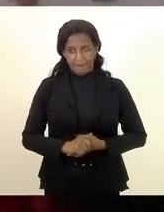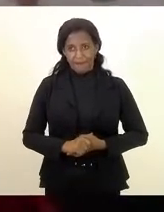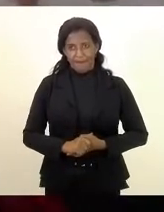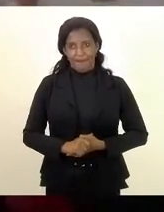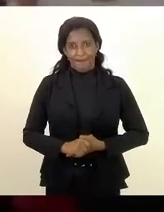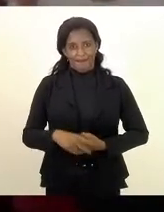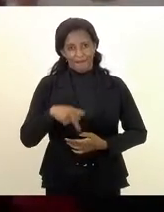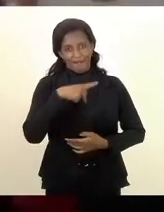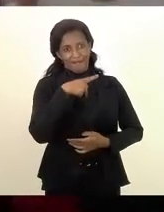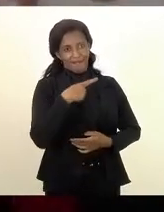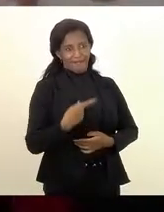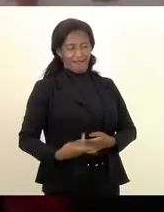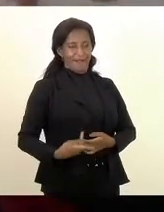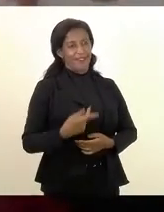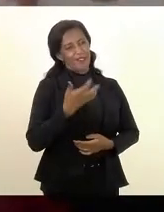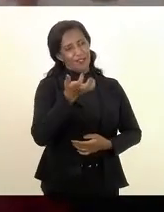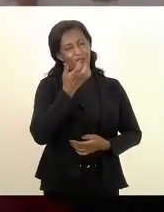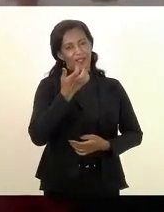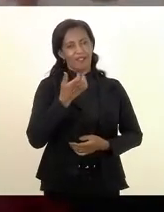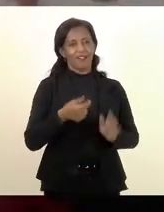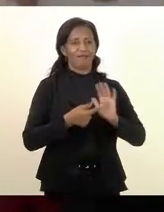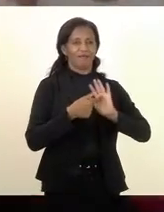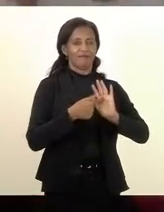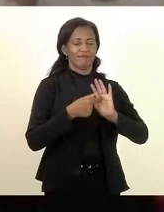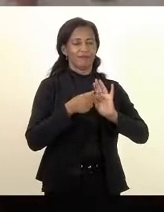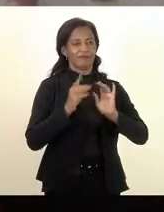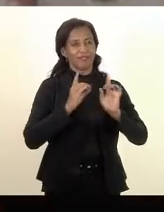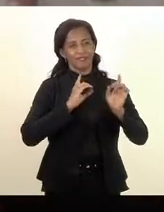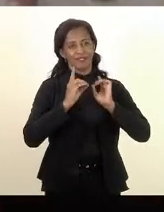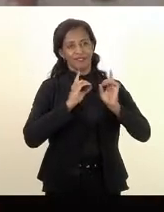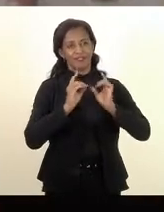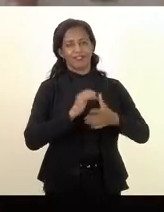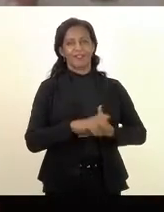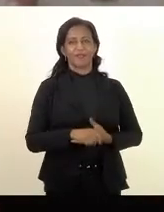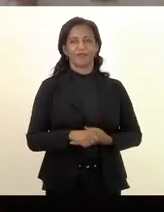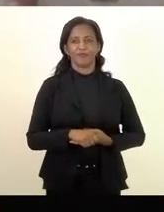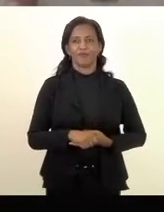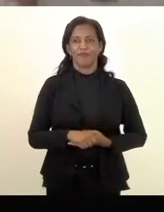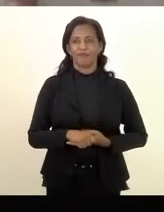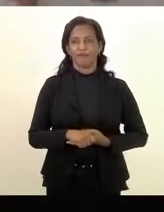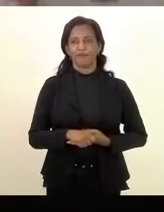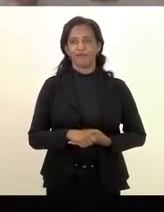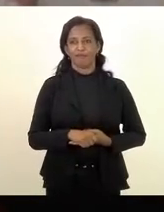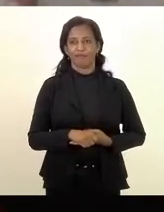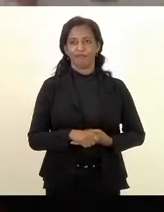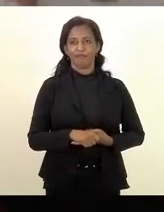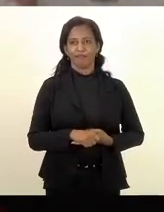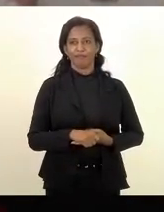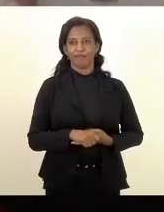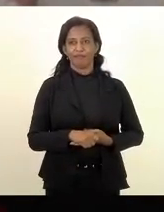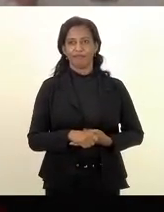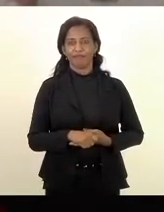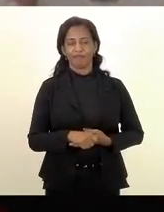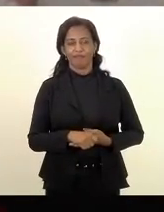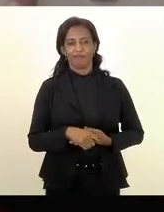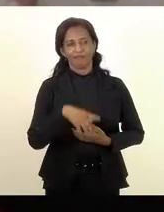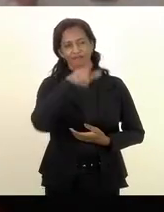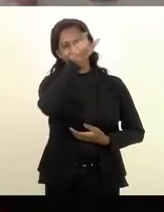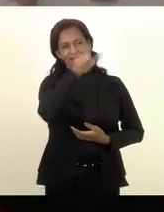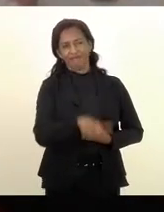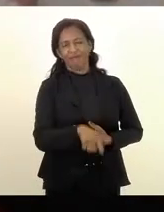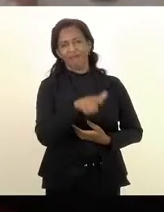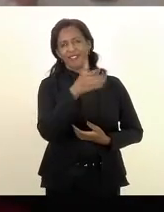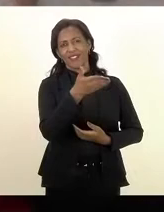referenciar essa discussão na figura dessa pessoa tão